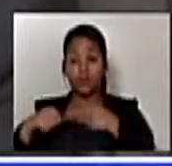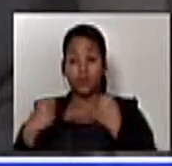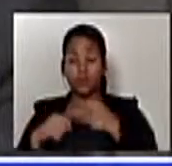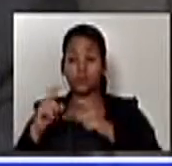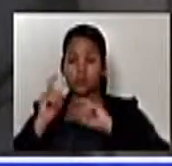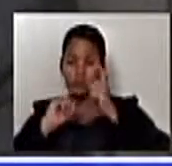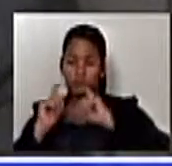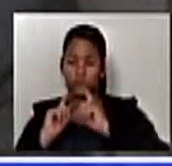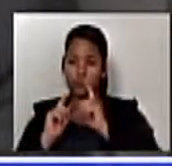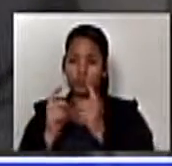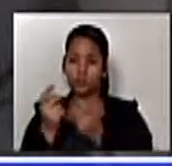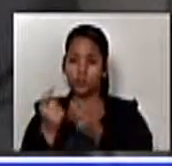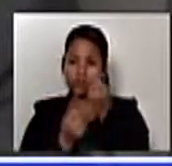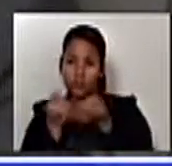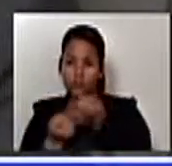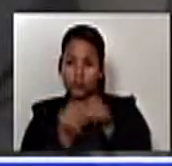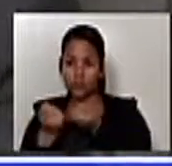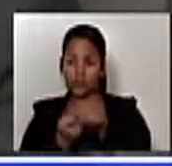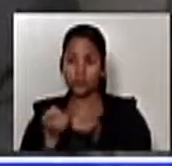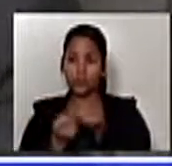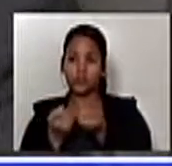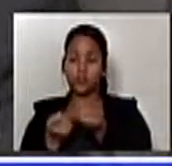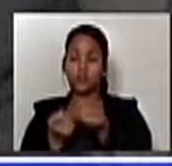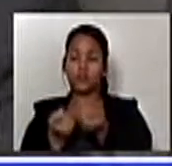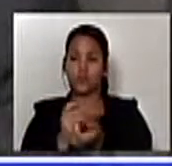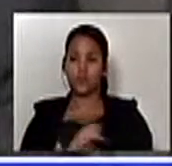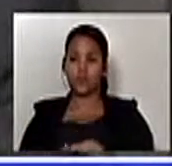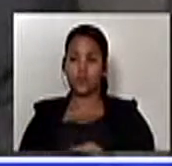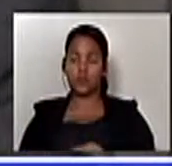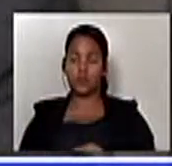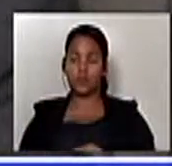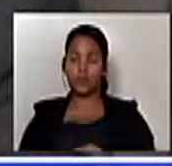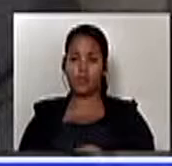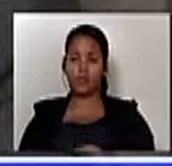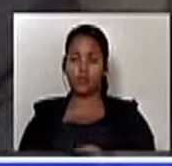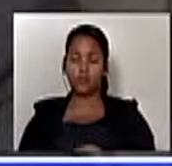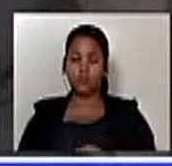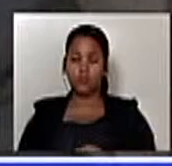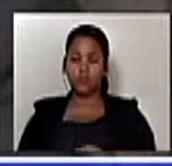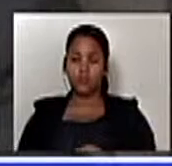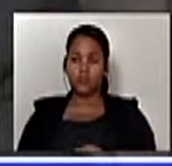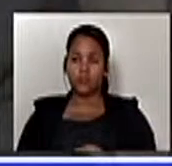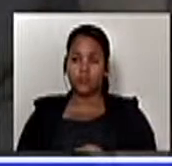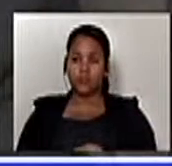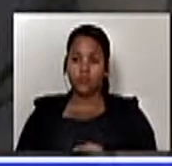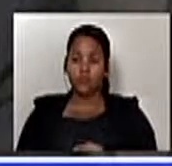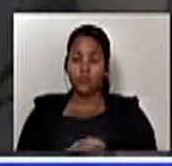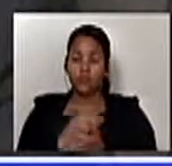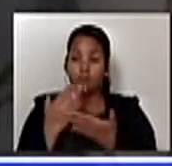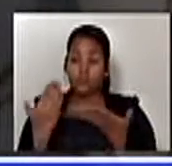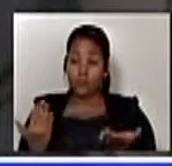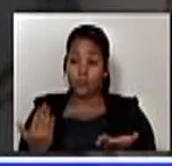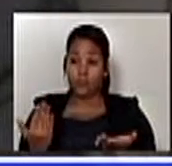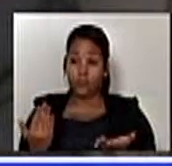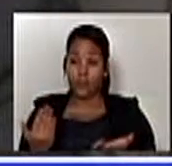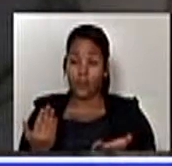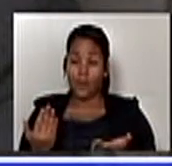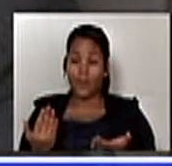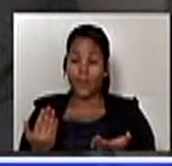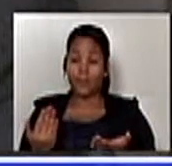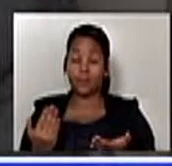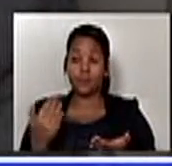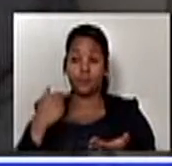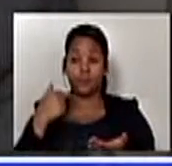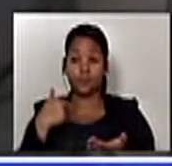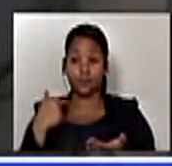com um percentual menor do que os demais poderes e instituições. Então, é com essa perspectiva que nós